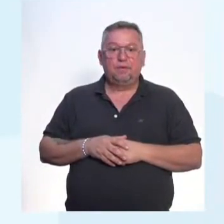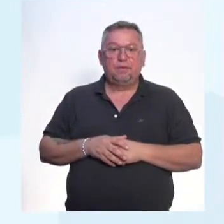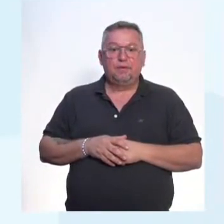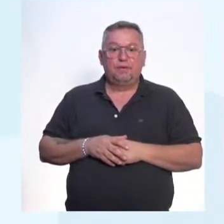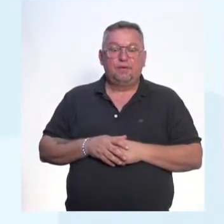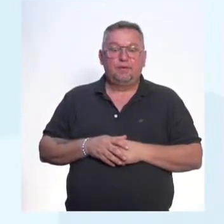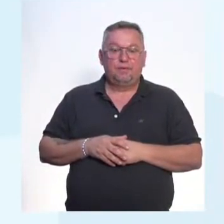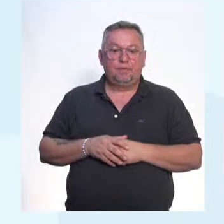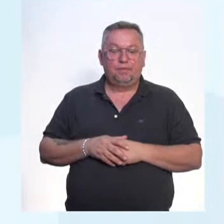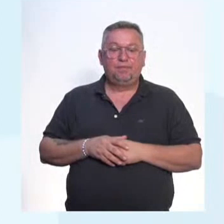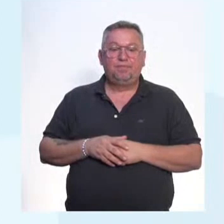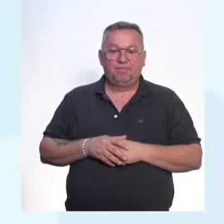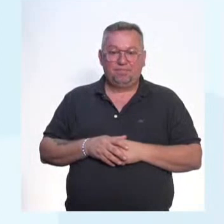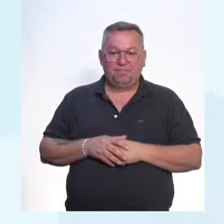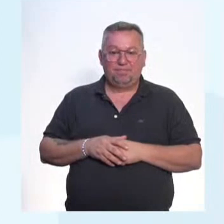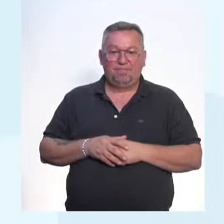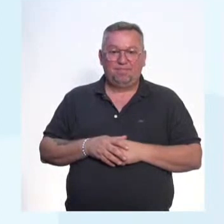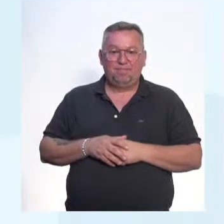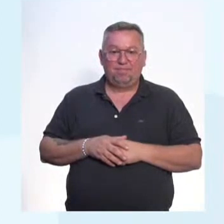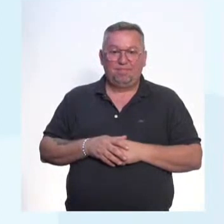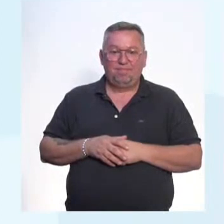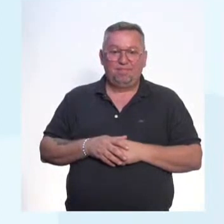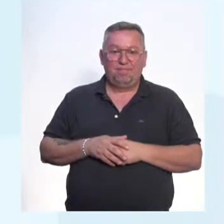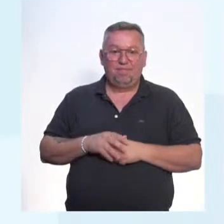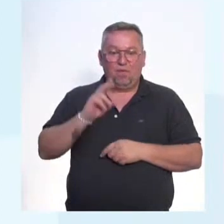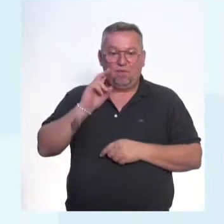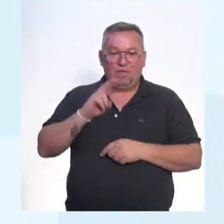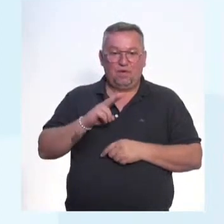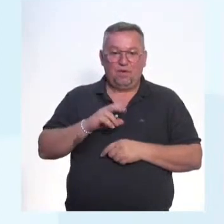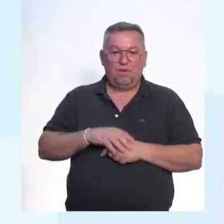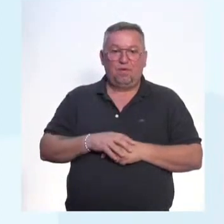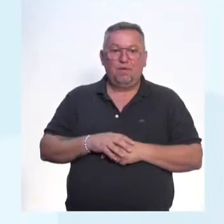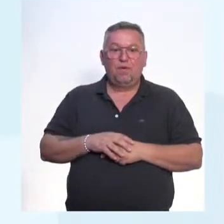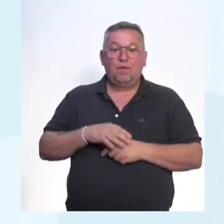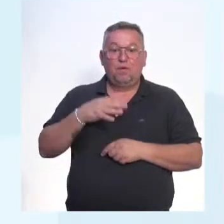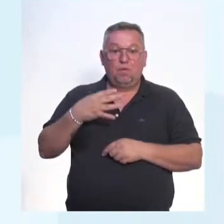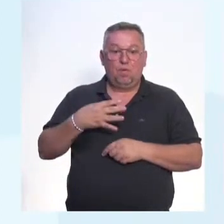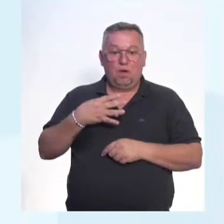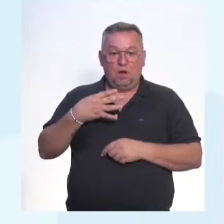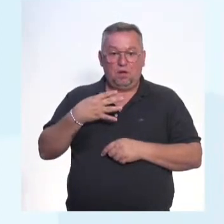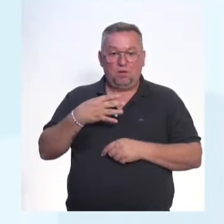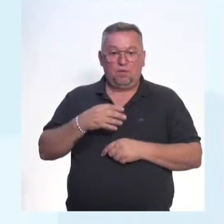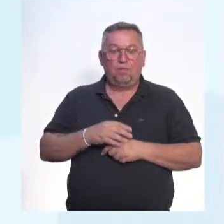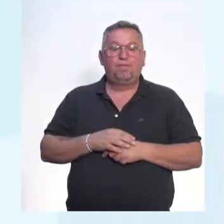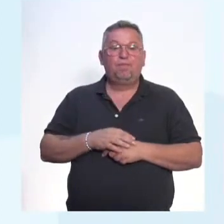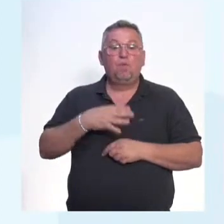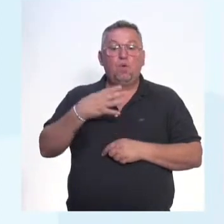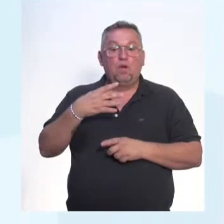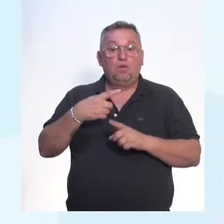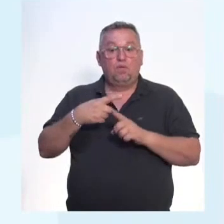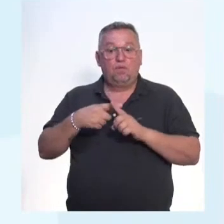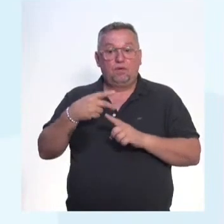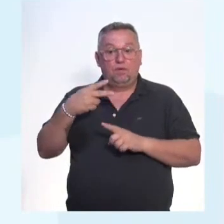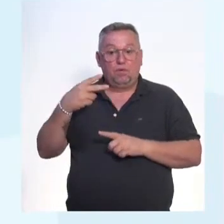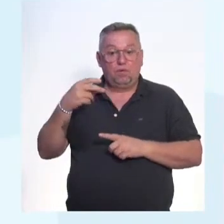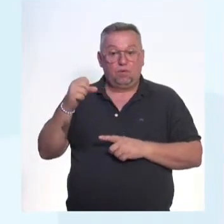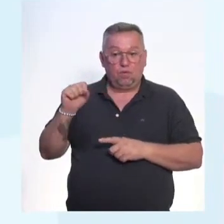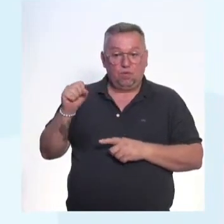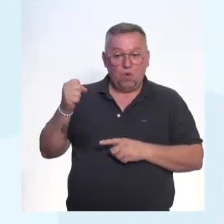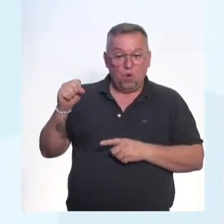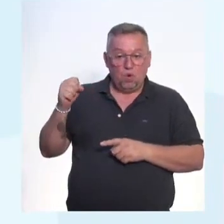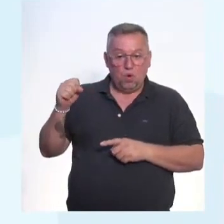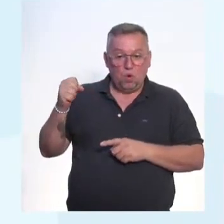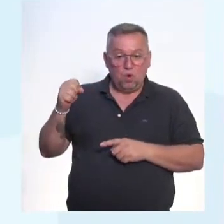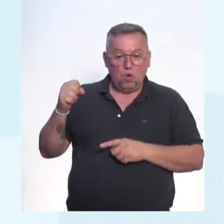2, vezes 2. Vamos multiplicar? 2 vezes 2, 4. 4 vezes